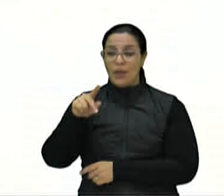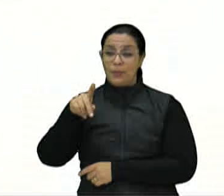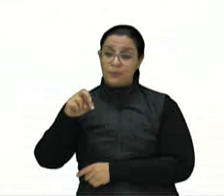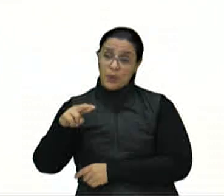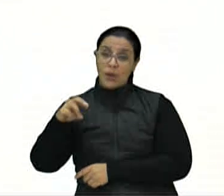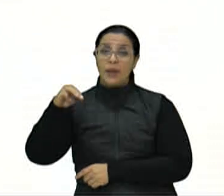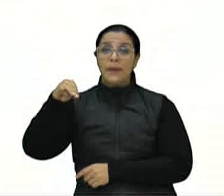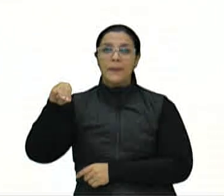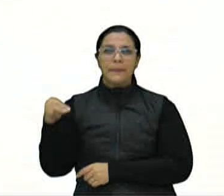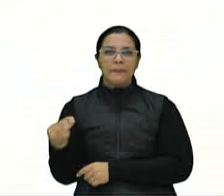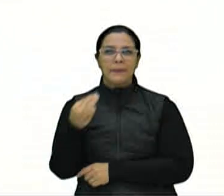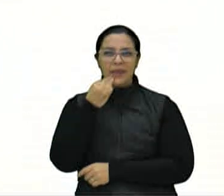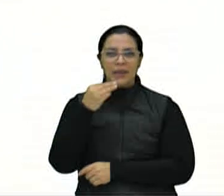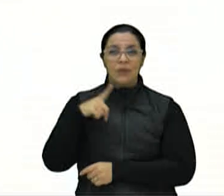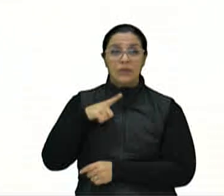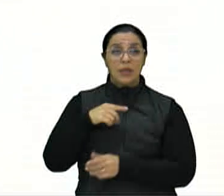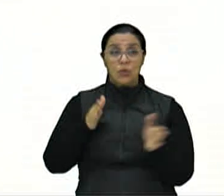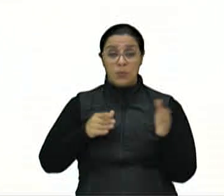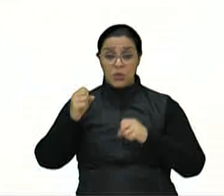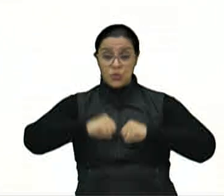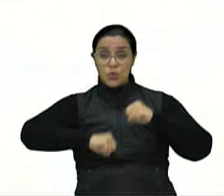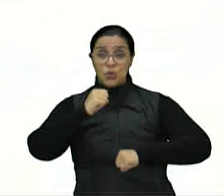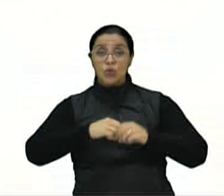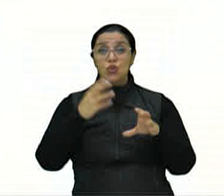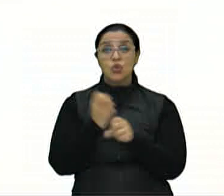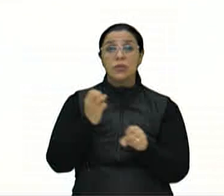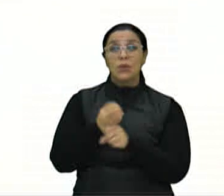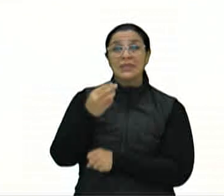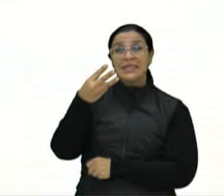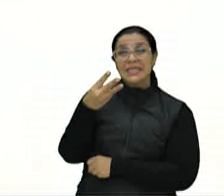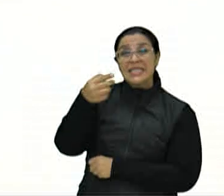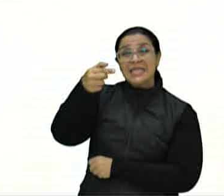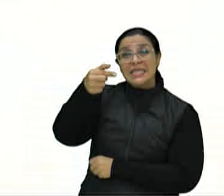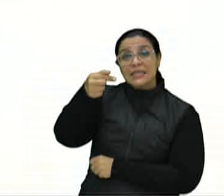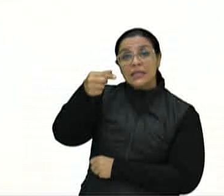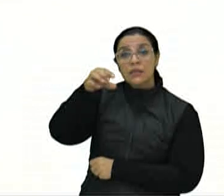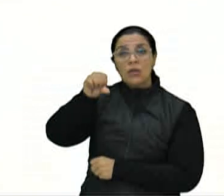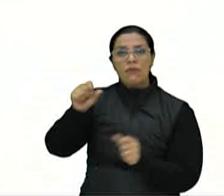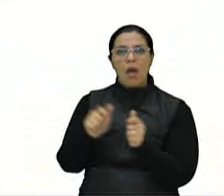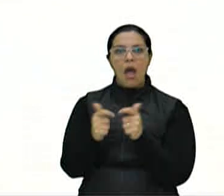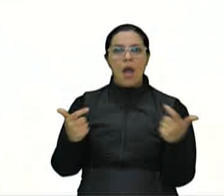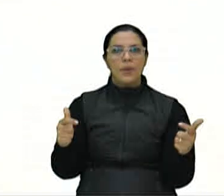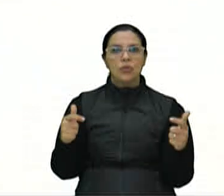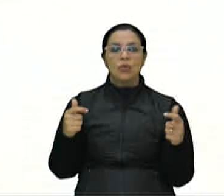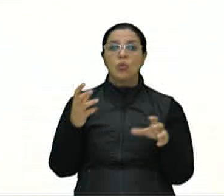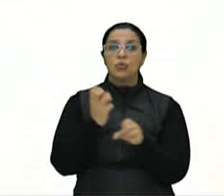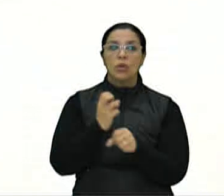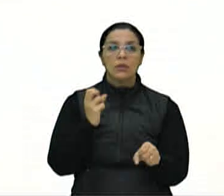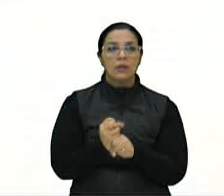período industrial, para 379. Olha o quanto aumentou, então, de